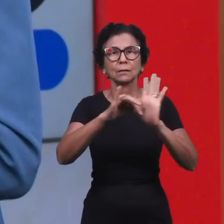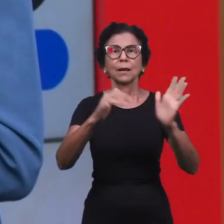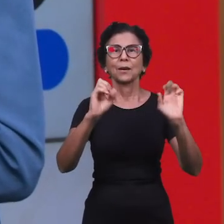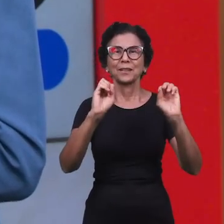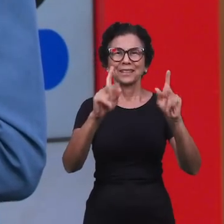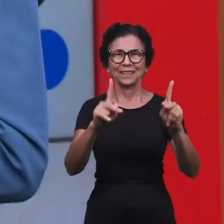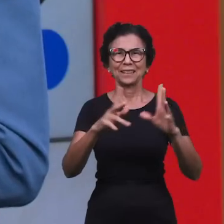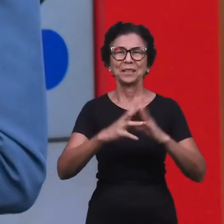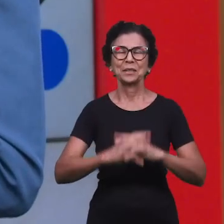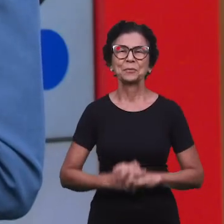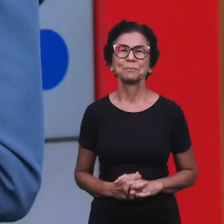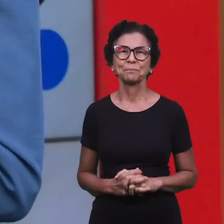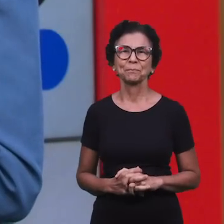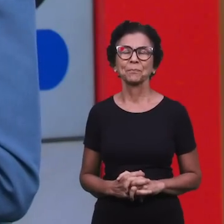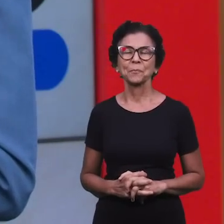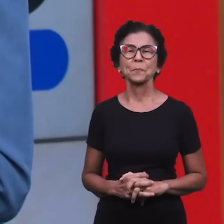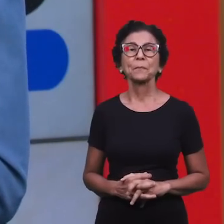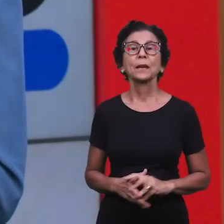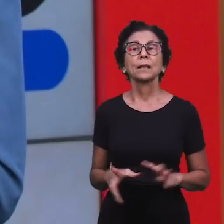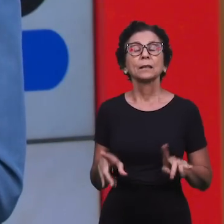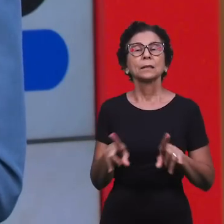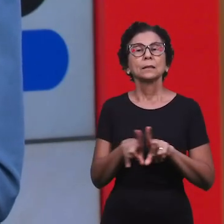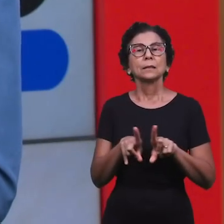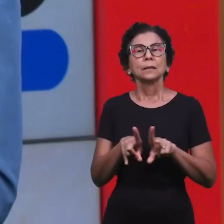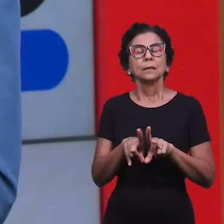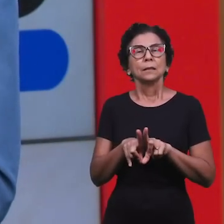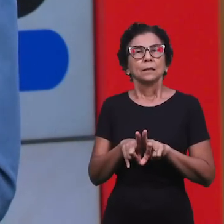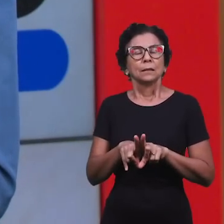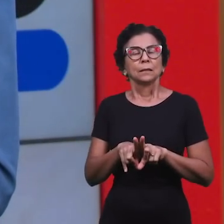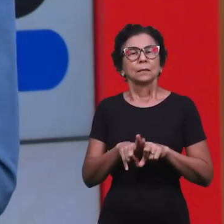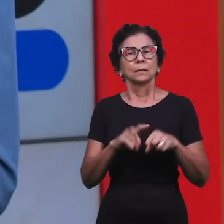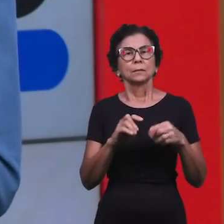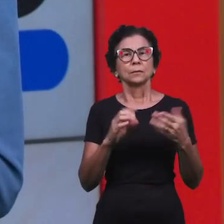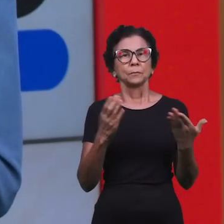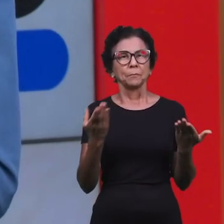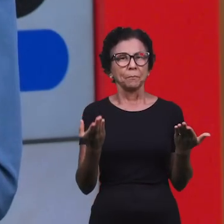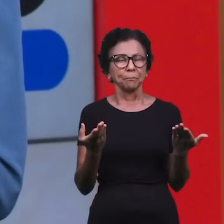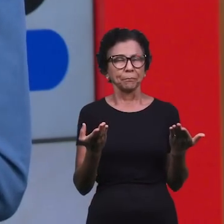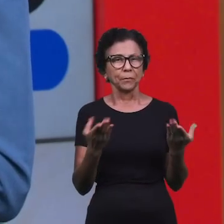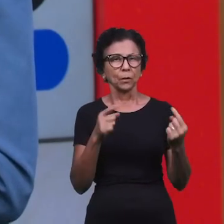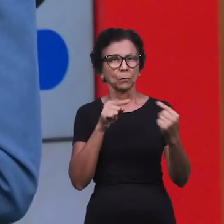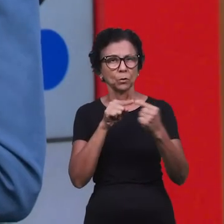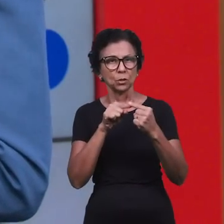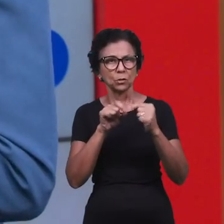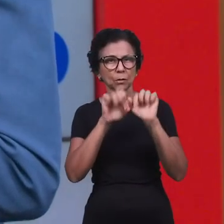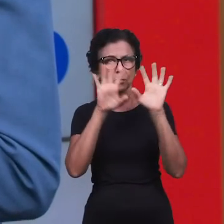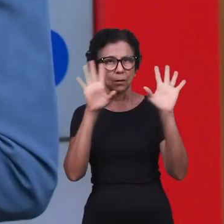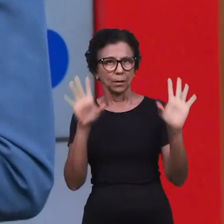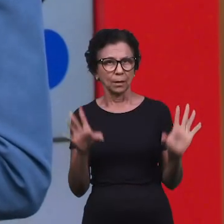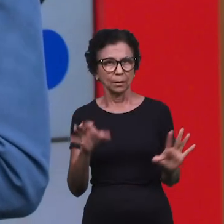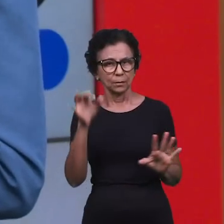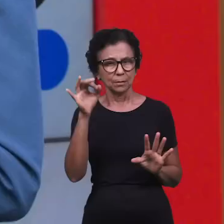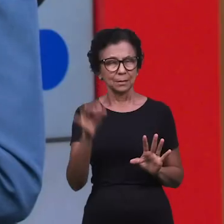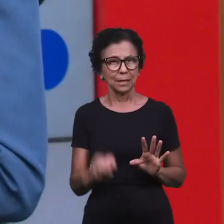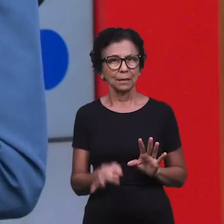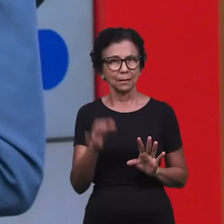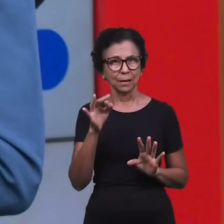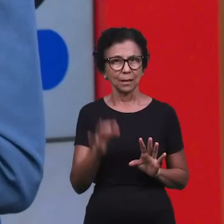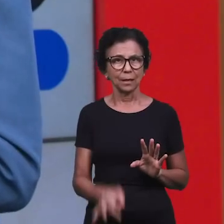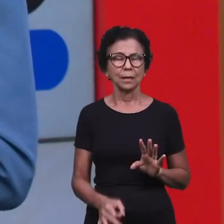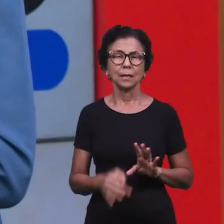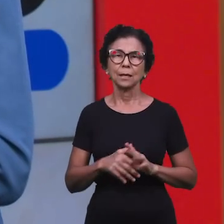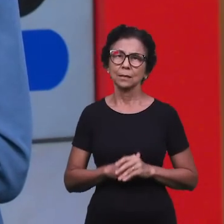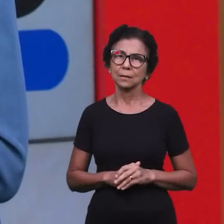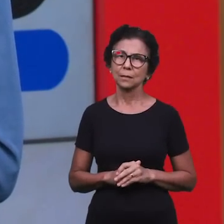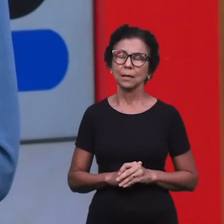edital, ok? E ele tem também, com essa característica de objetivos claros e definidos, metas de curto e